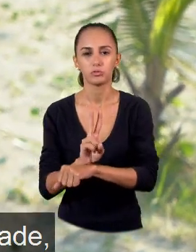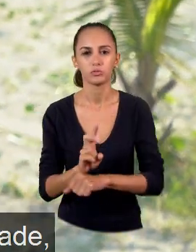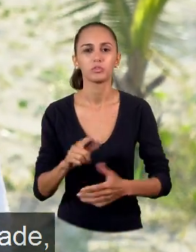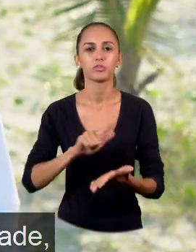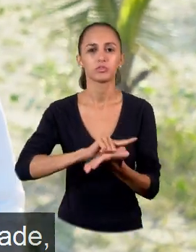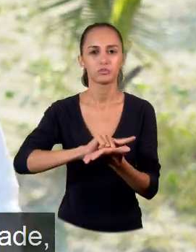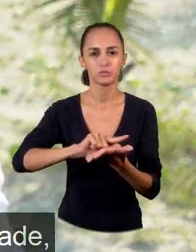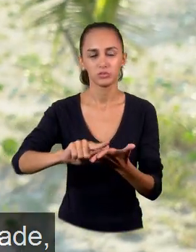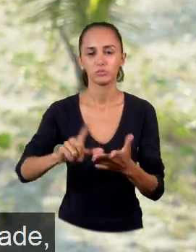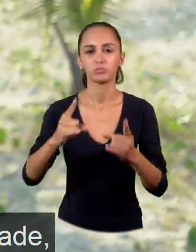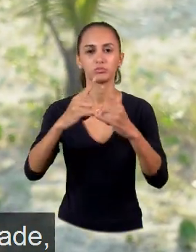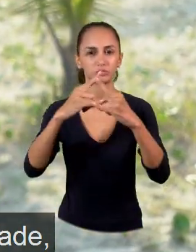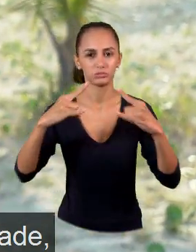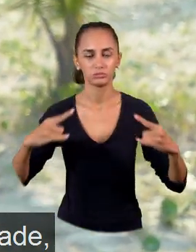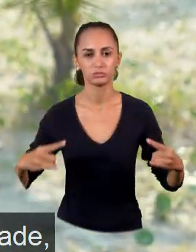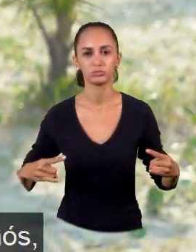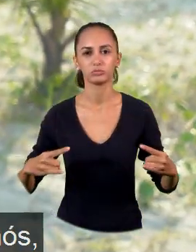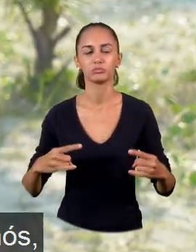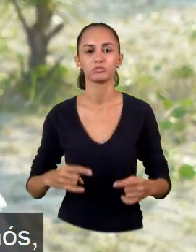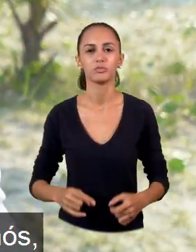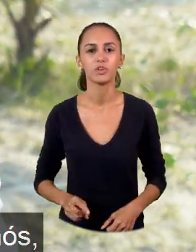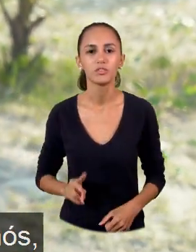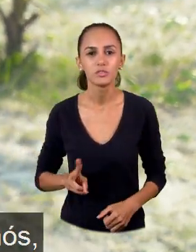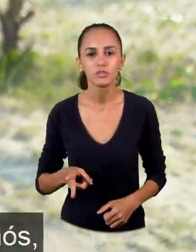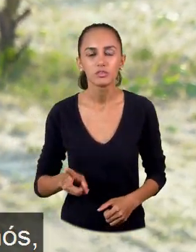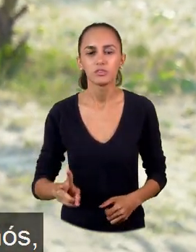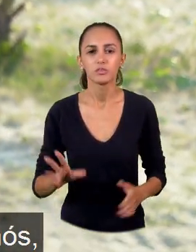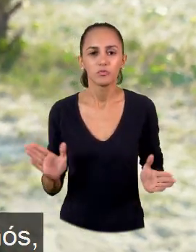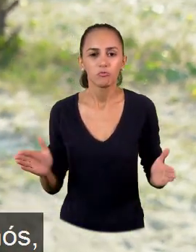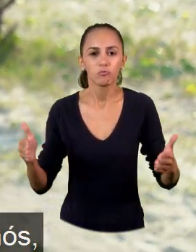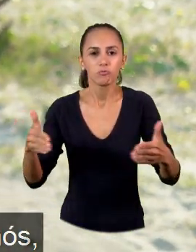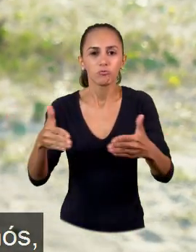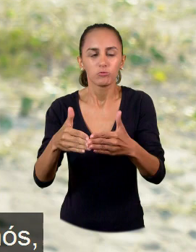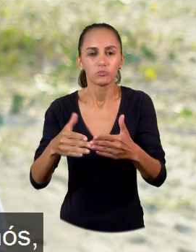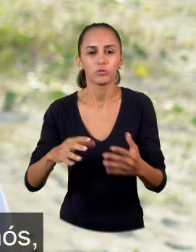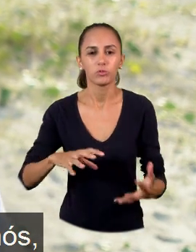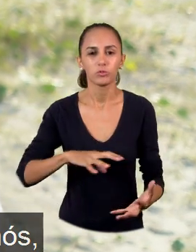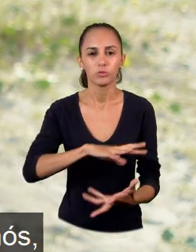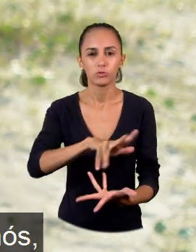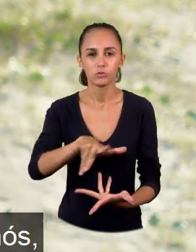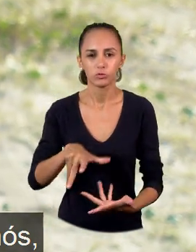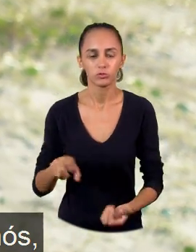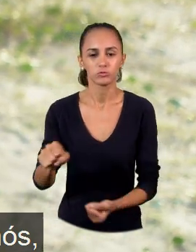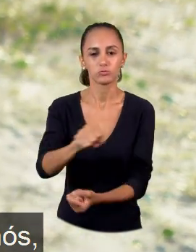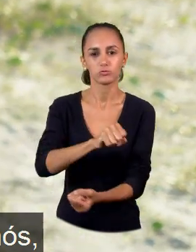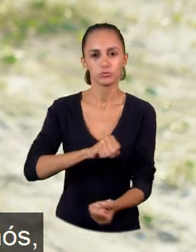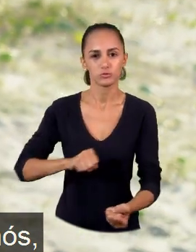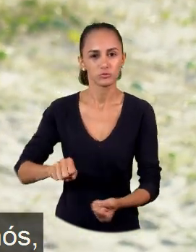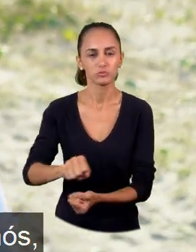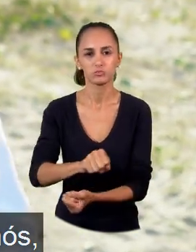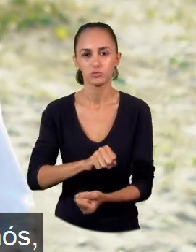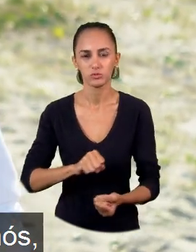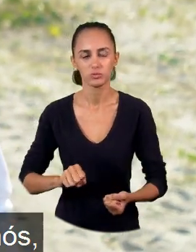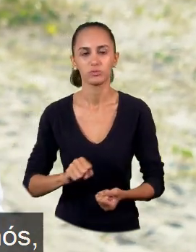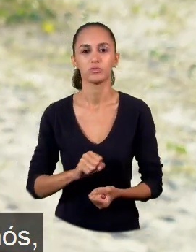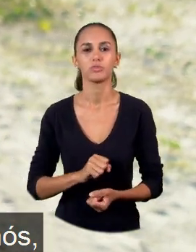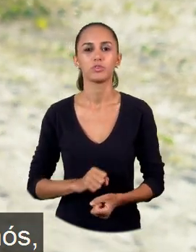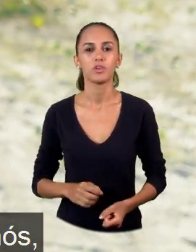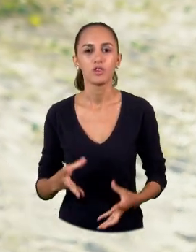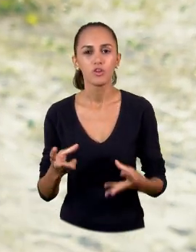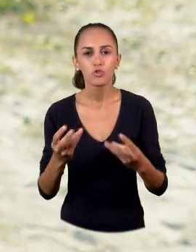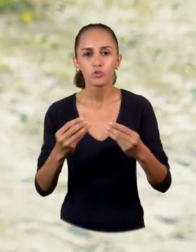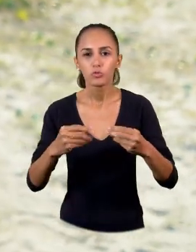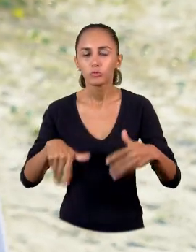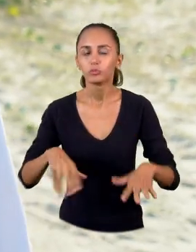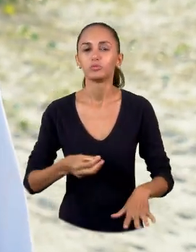e limpeza da nossa cidade. Sempre focado na sustentabilidade. Isso é um legado que fica para todos nós.